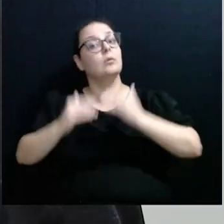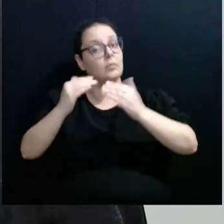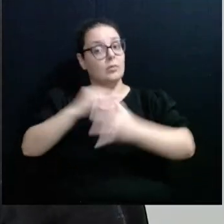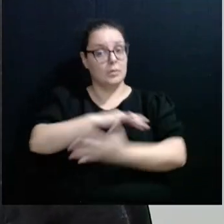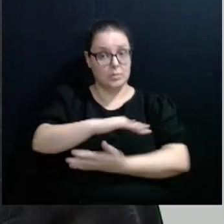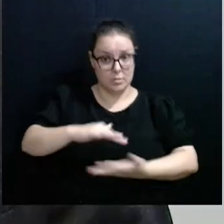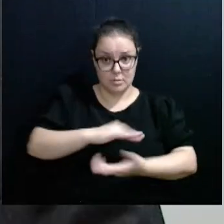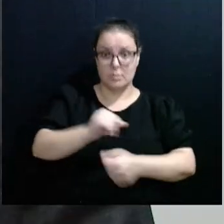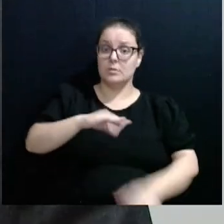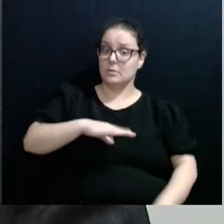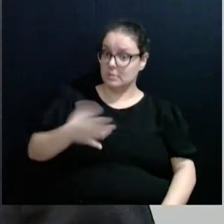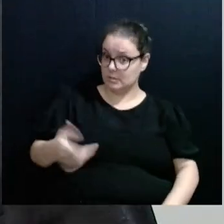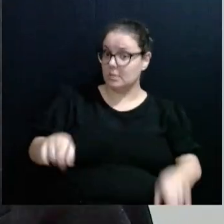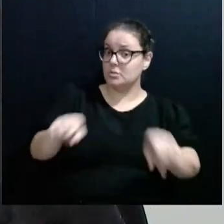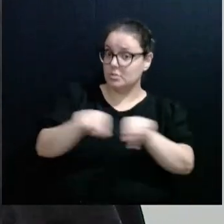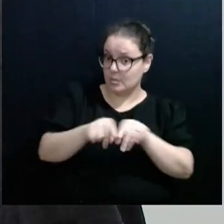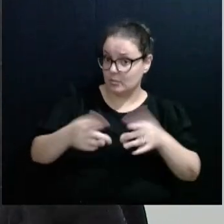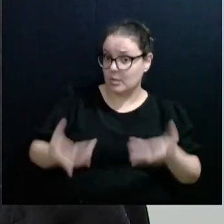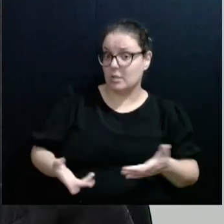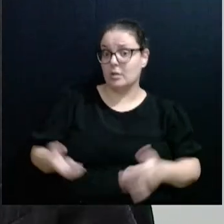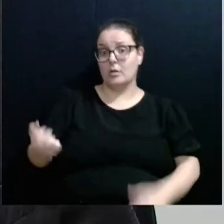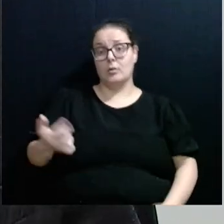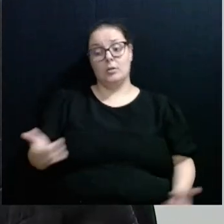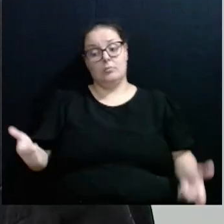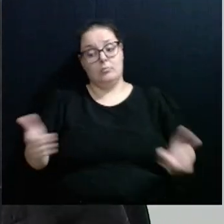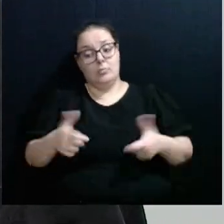cidade. Quanto menos áreas